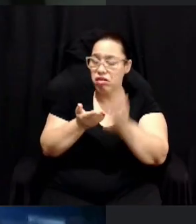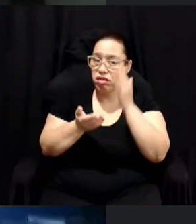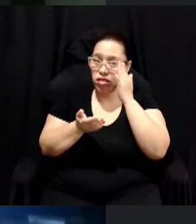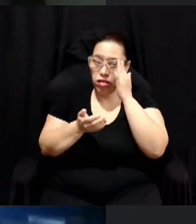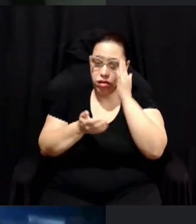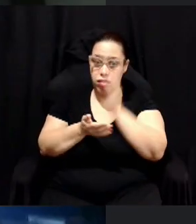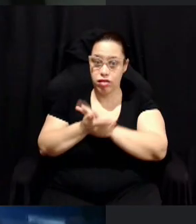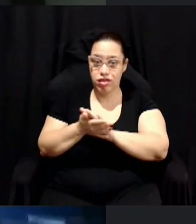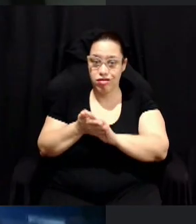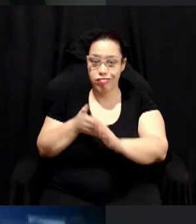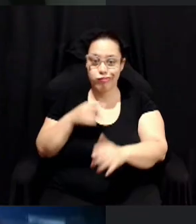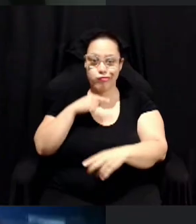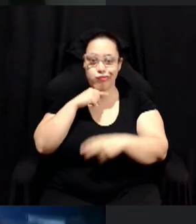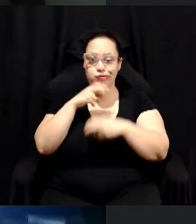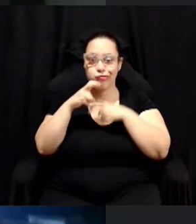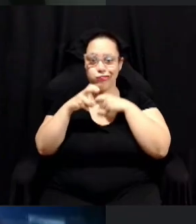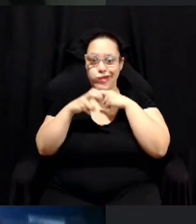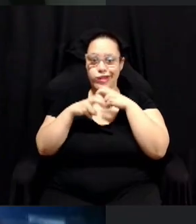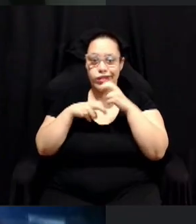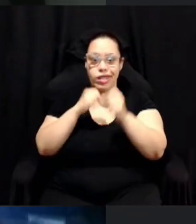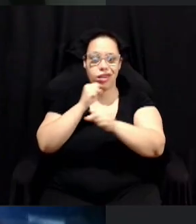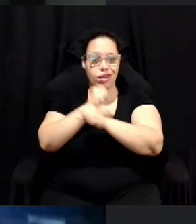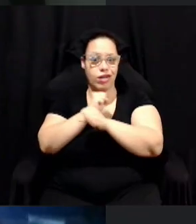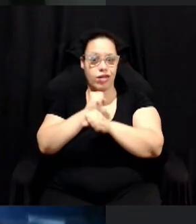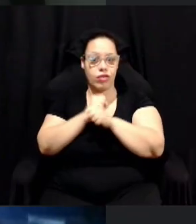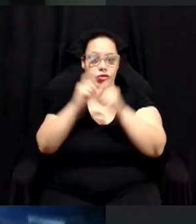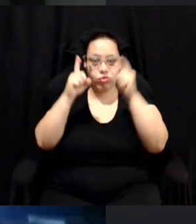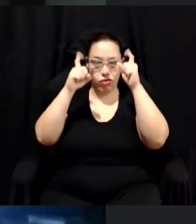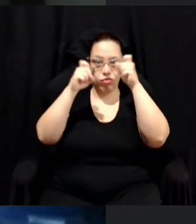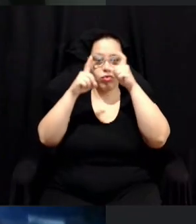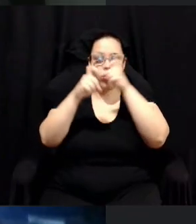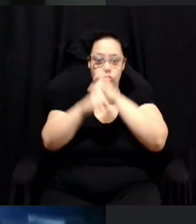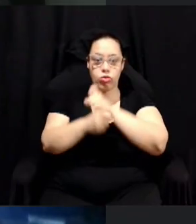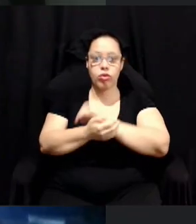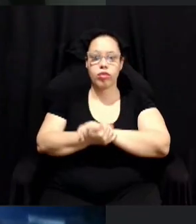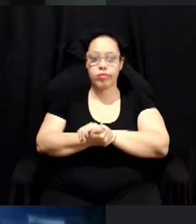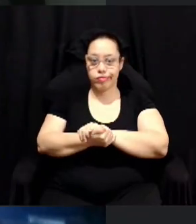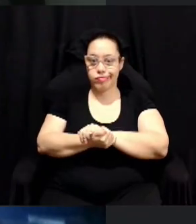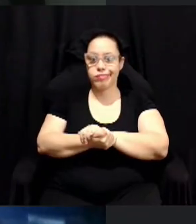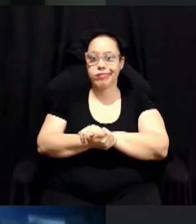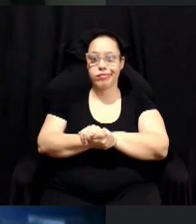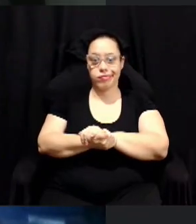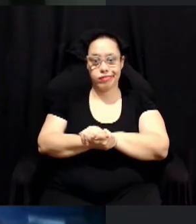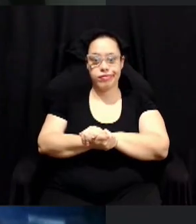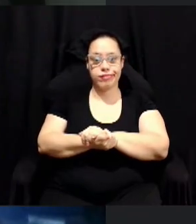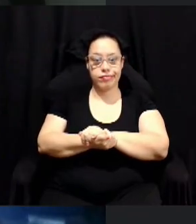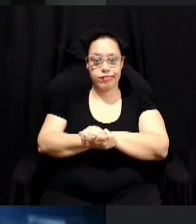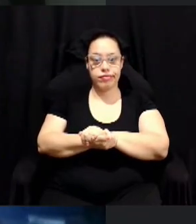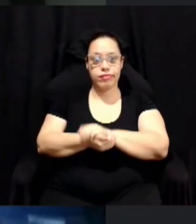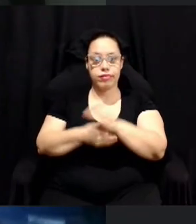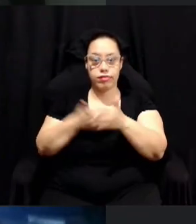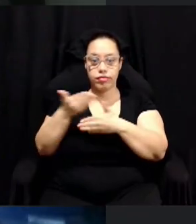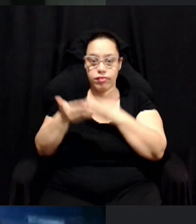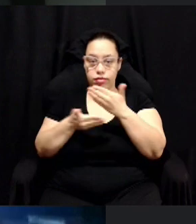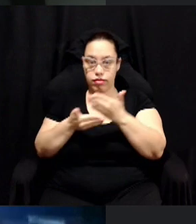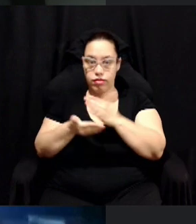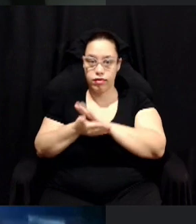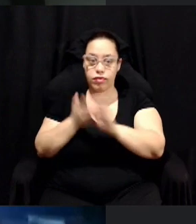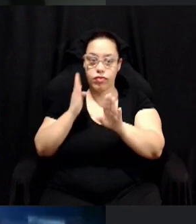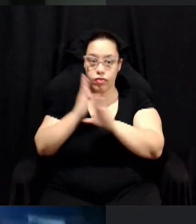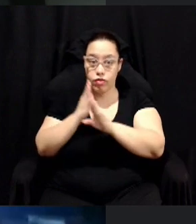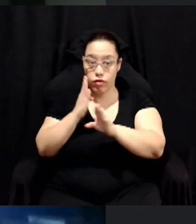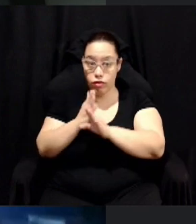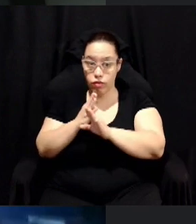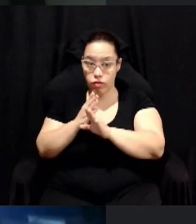né, algo desse tipo. Foi bem difícil na época lidar com essa situação e encontrar maneiras de